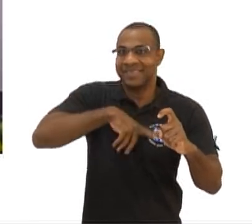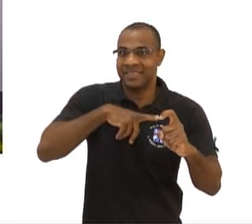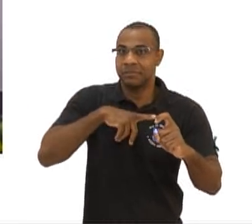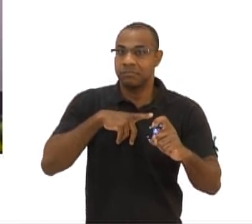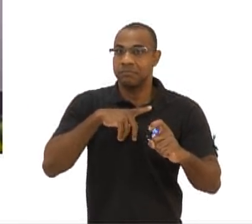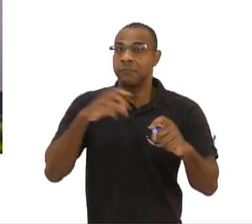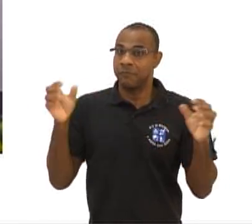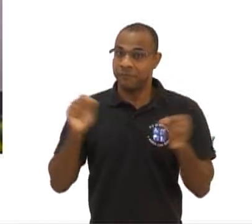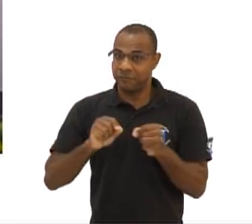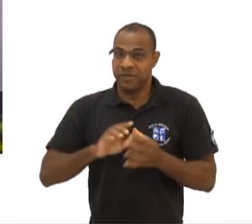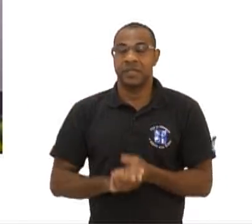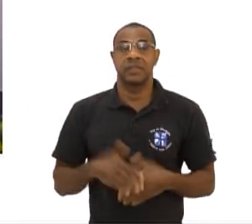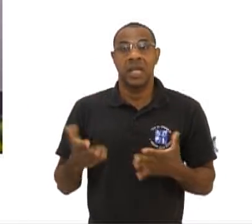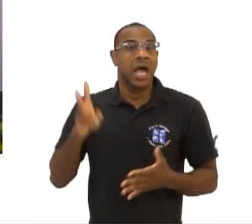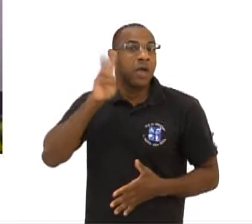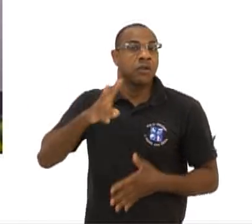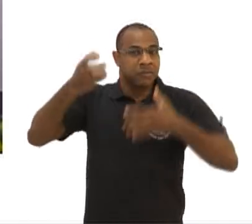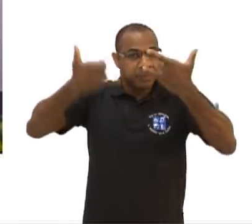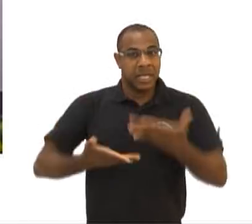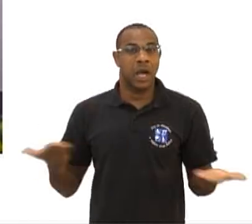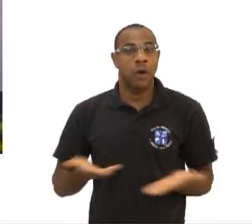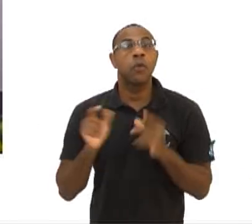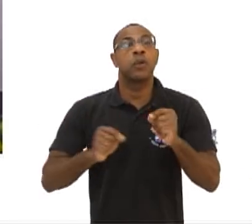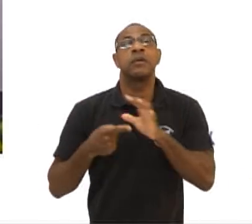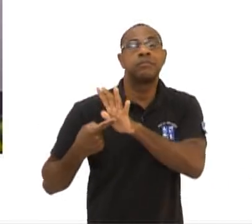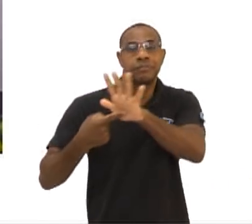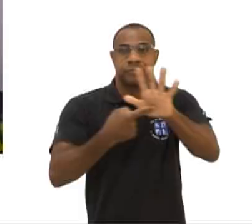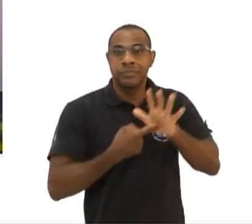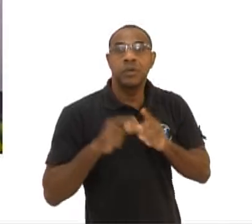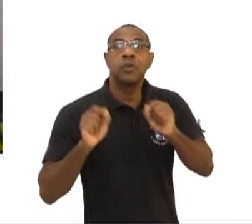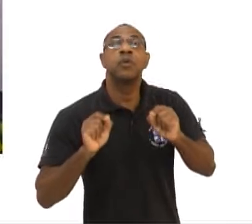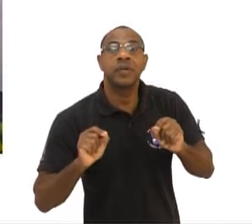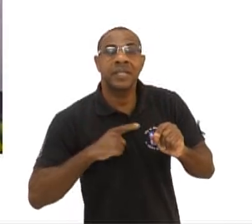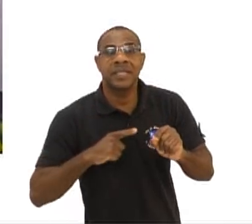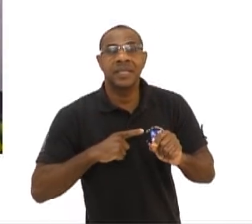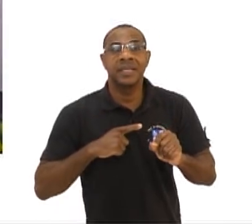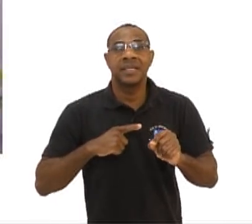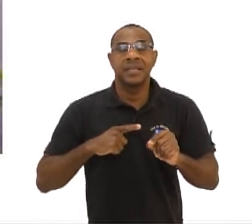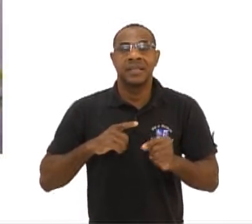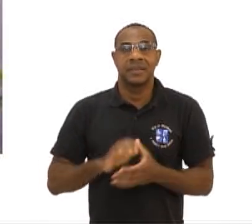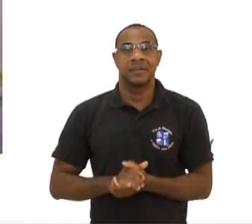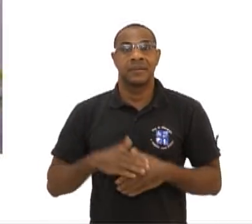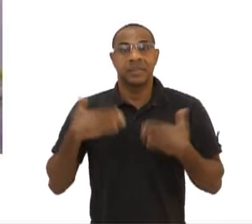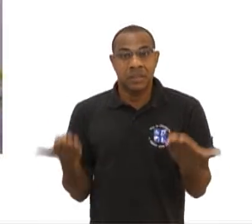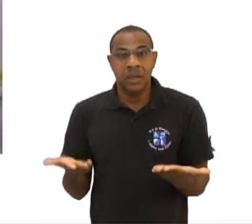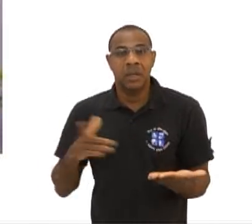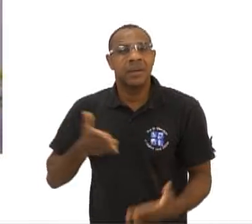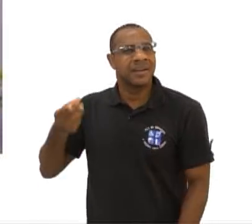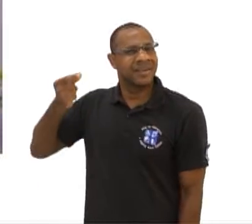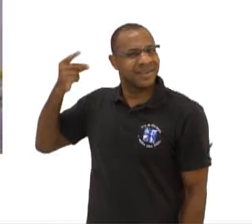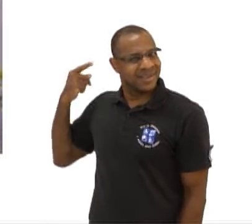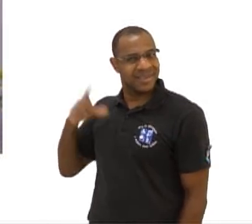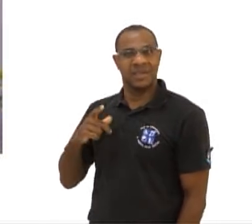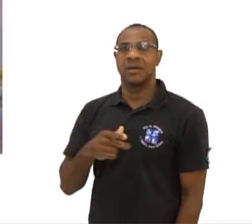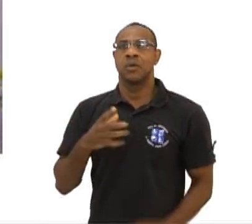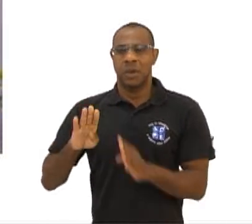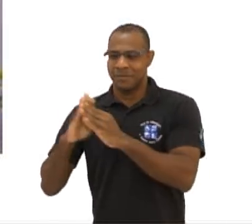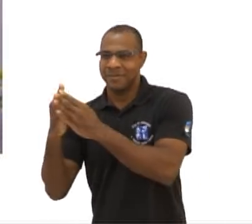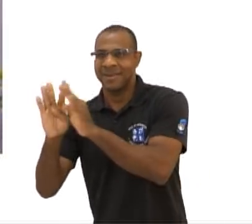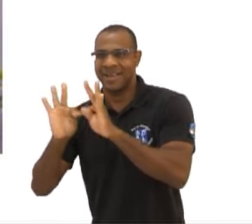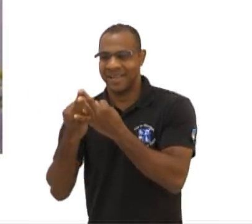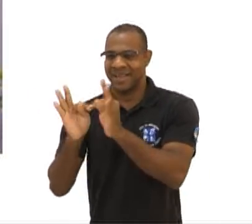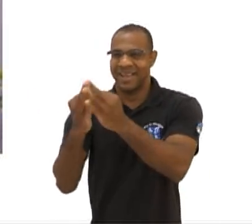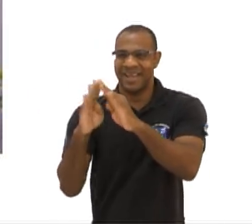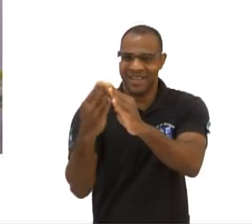elaborada. E a história que eu vou contar agora para vocês é a história da mandioca. Era uma vez uma aldeia